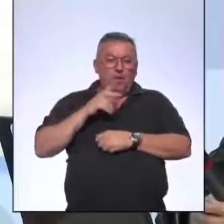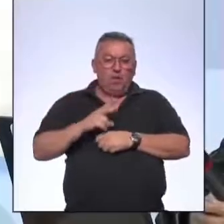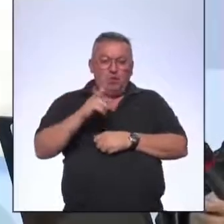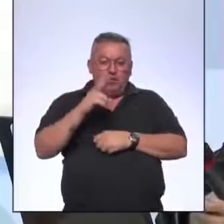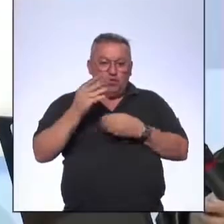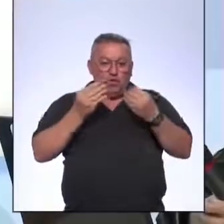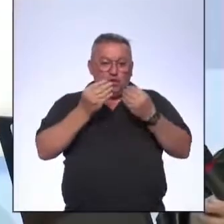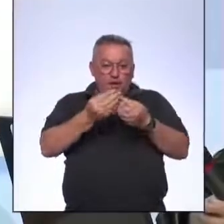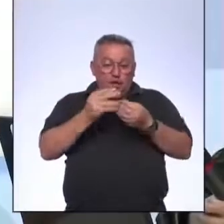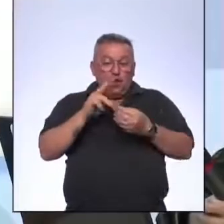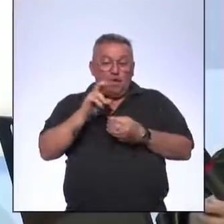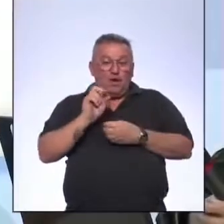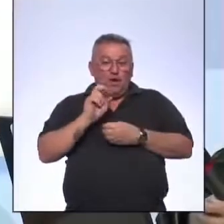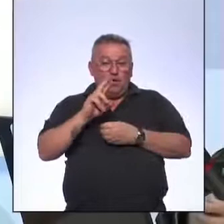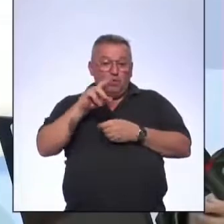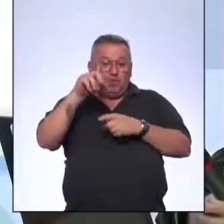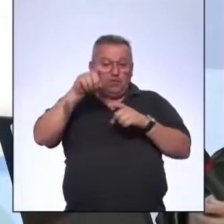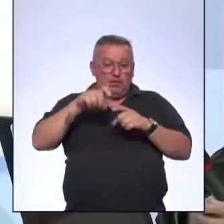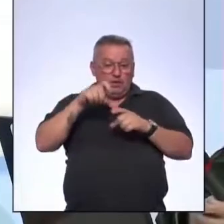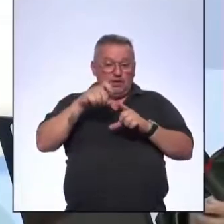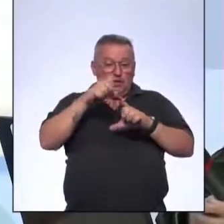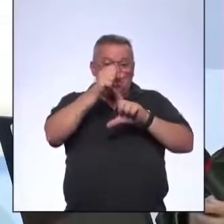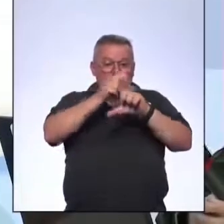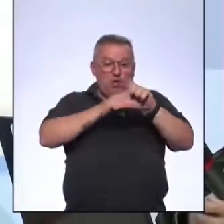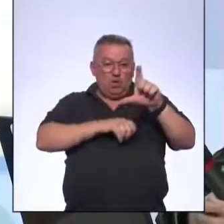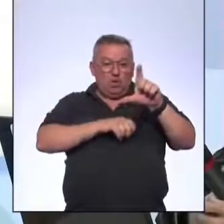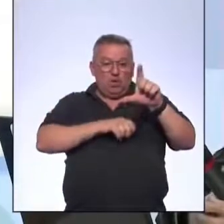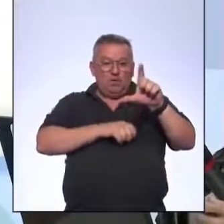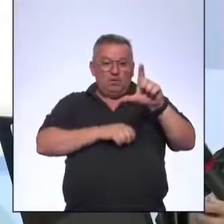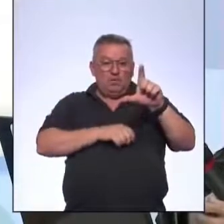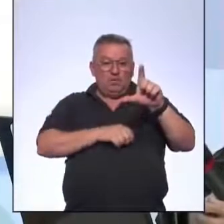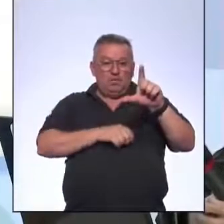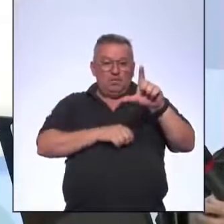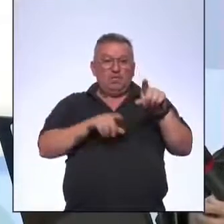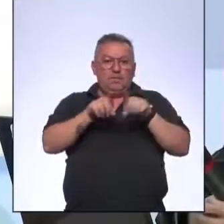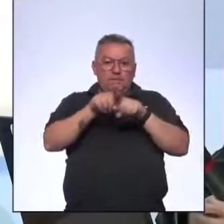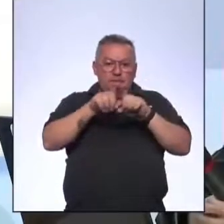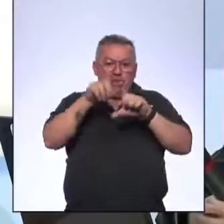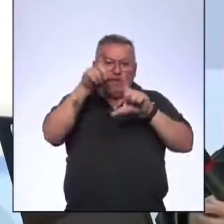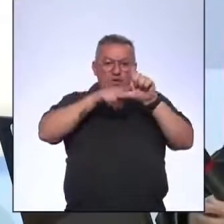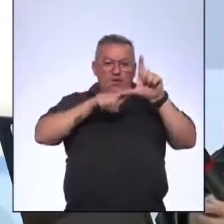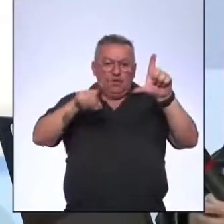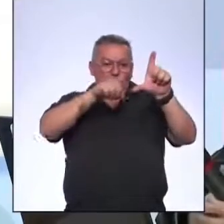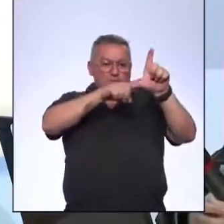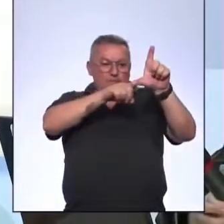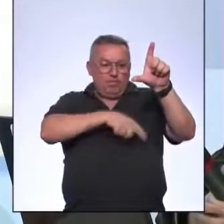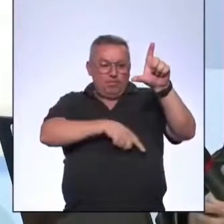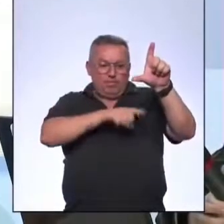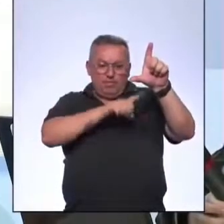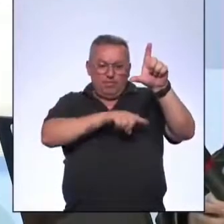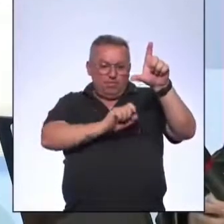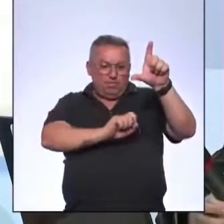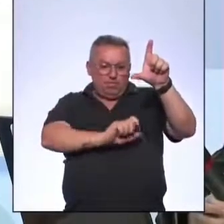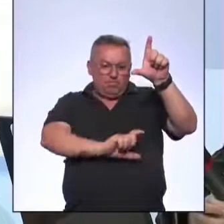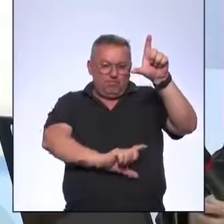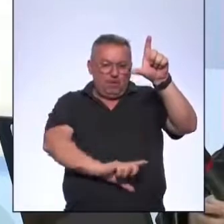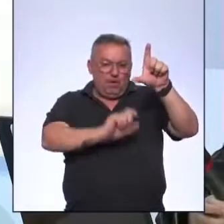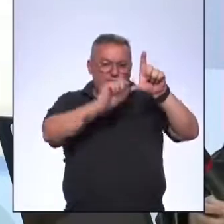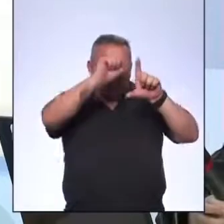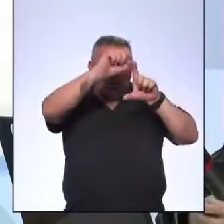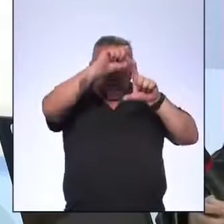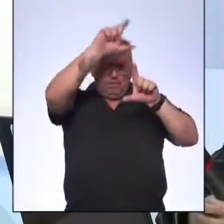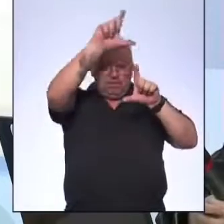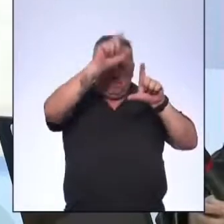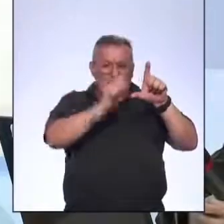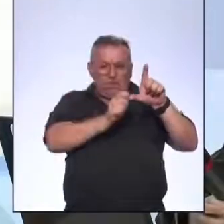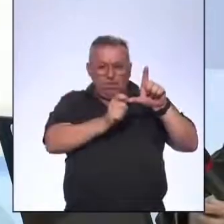continuo atribuindo valores para X e esse gráfico ele vai continuar aumentando seja